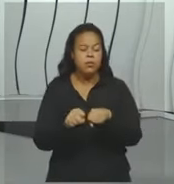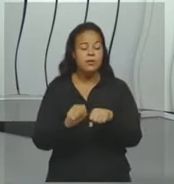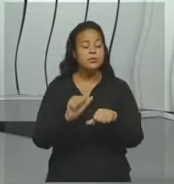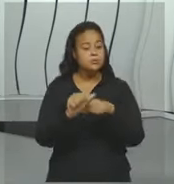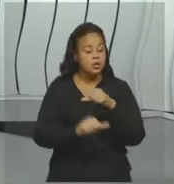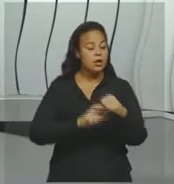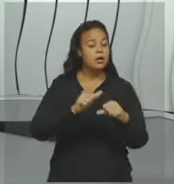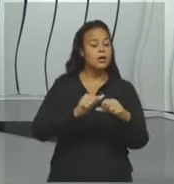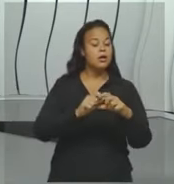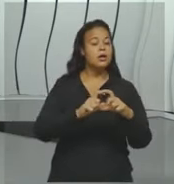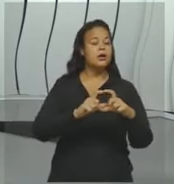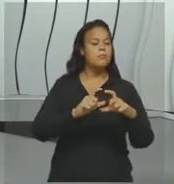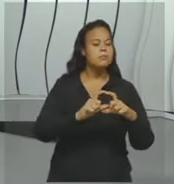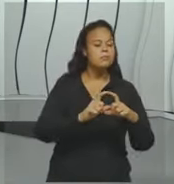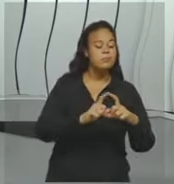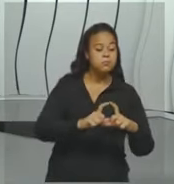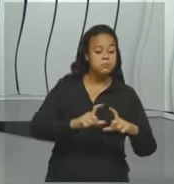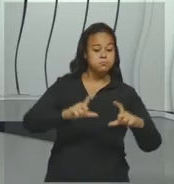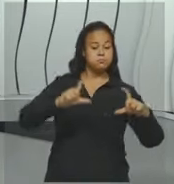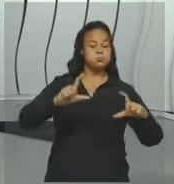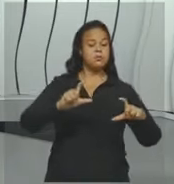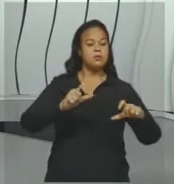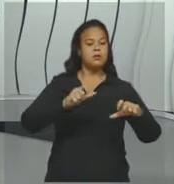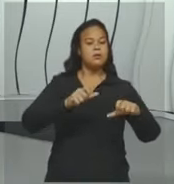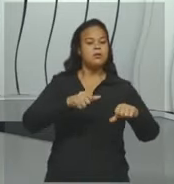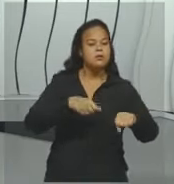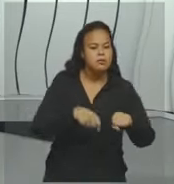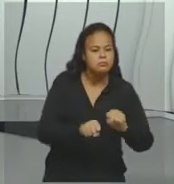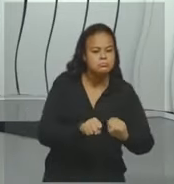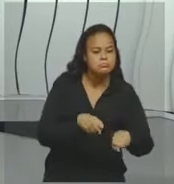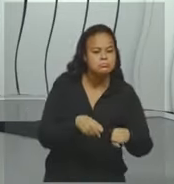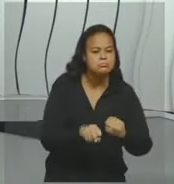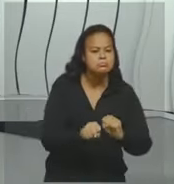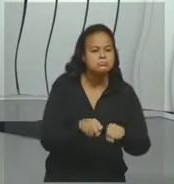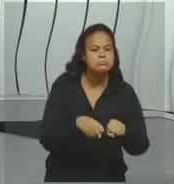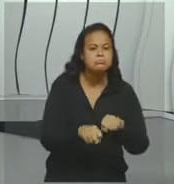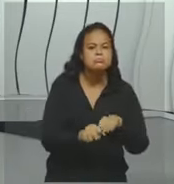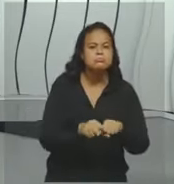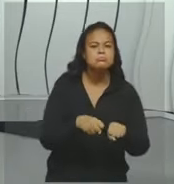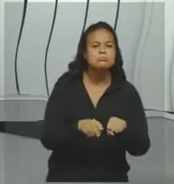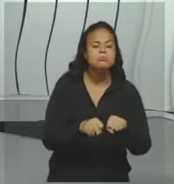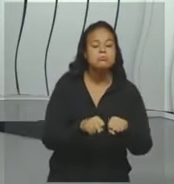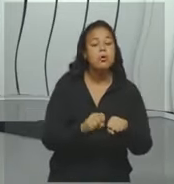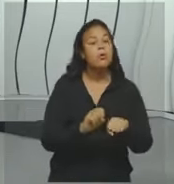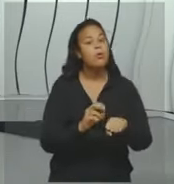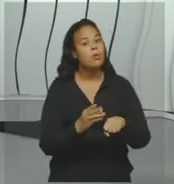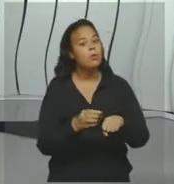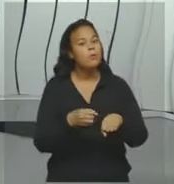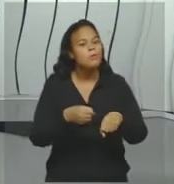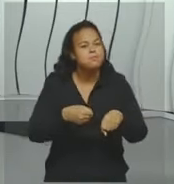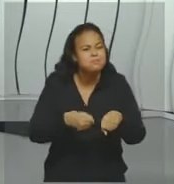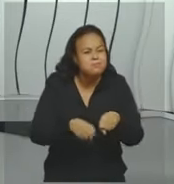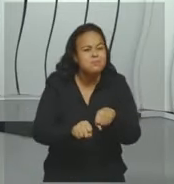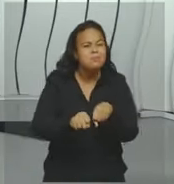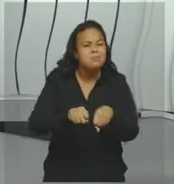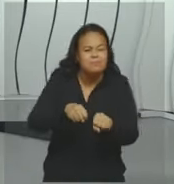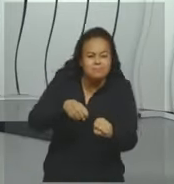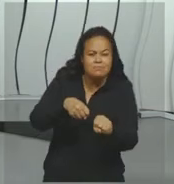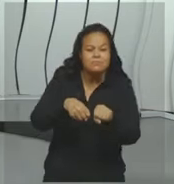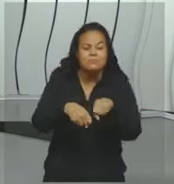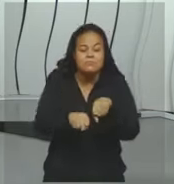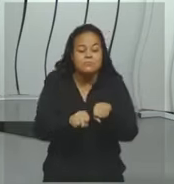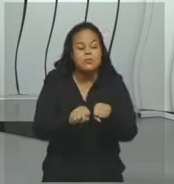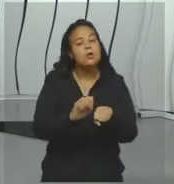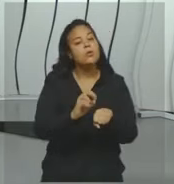outra coroa maior lá na roda, aí você vai ter um outro efeito. Ou você vai deixar a bicicleta mais pesada, né? Ou mais leve, você vai ter que